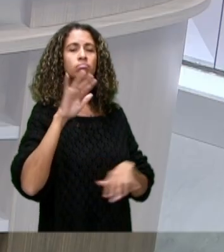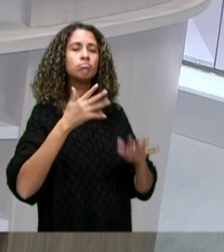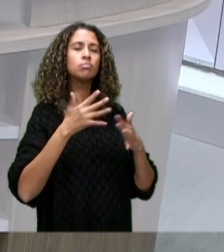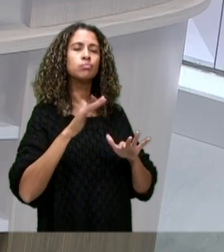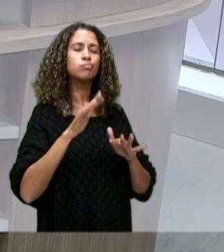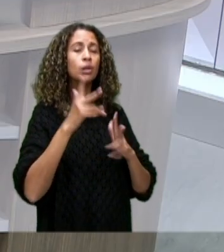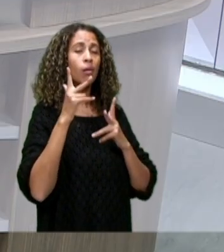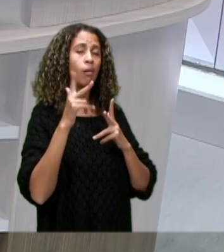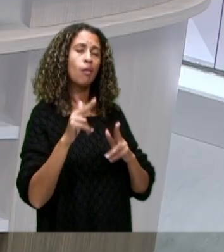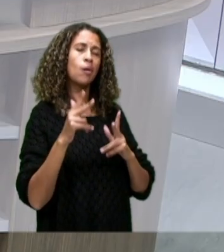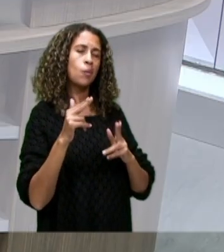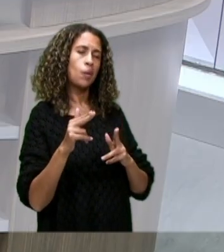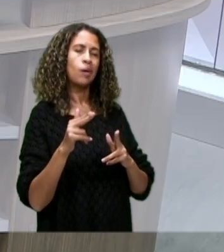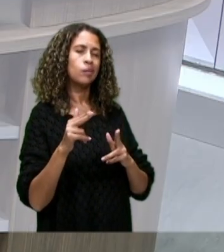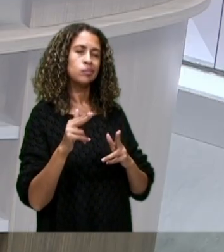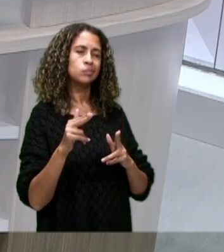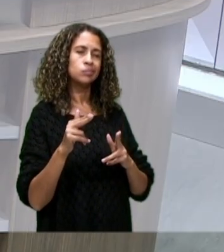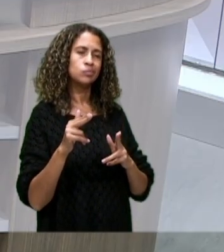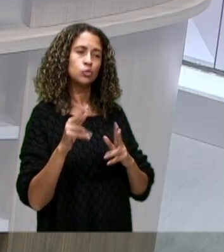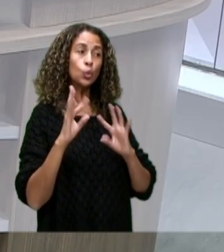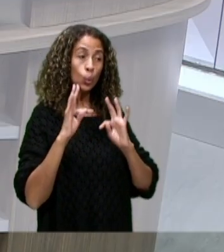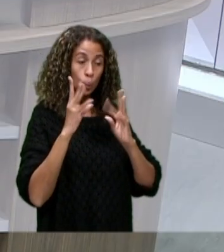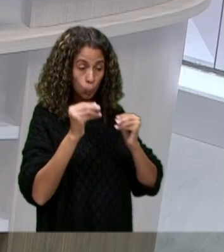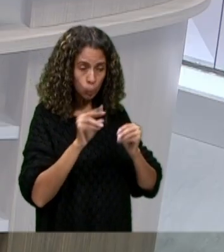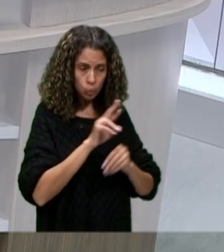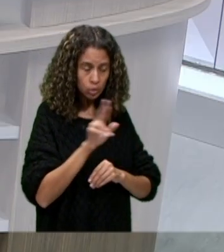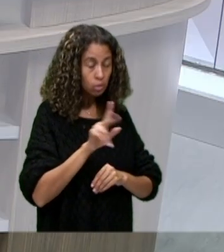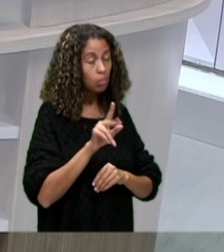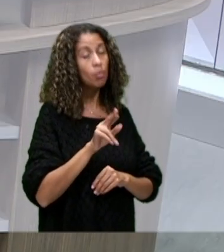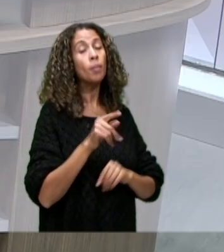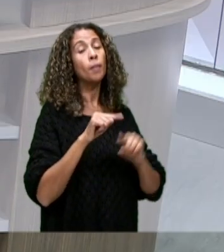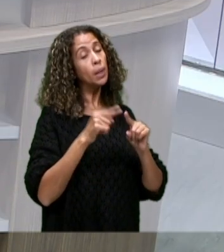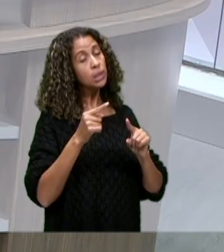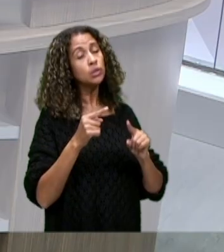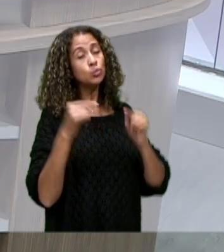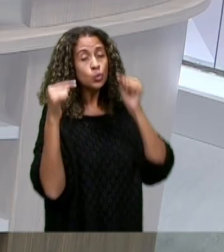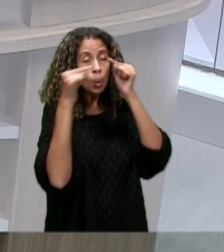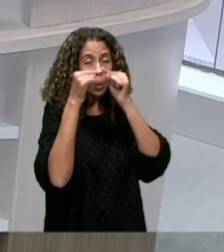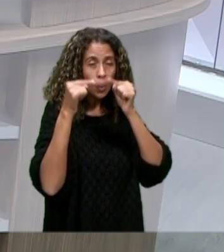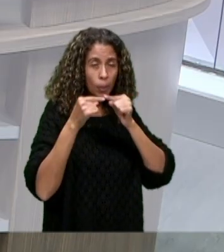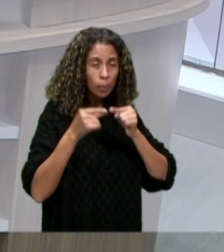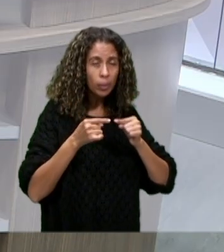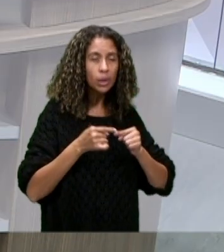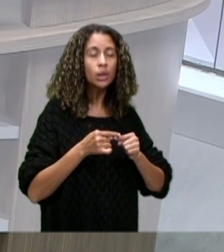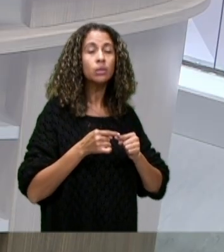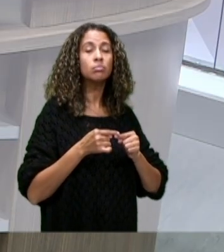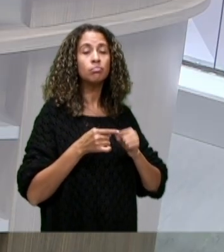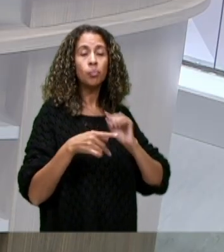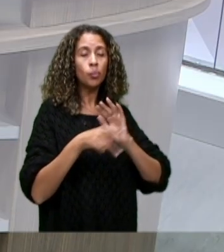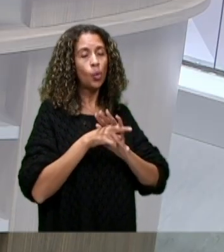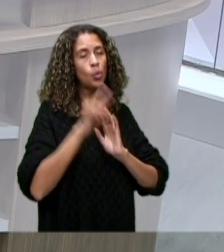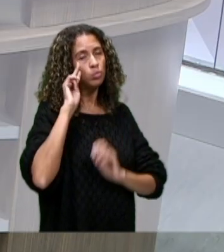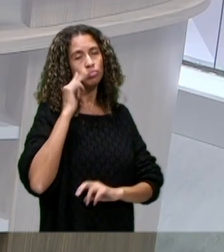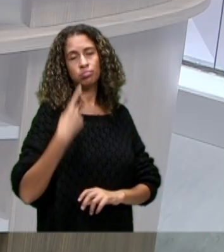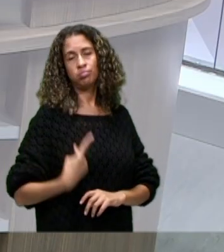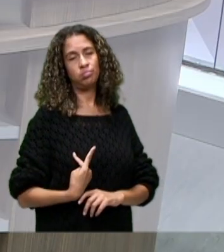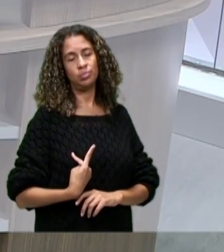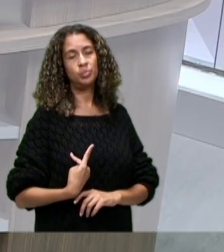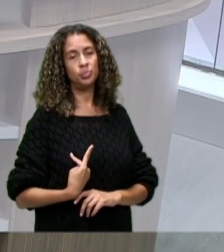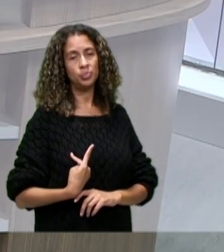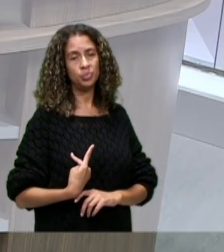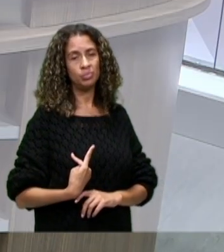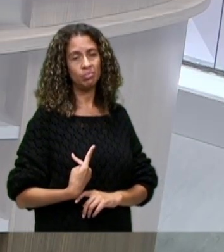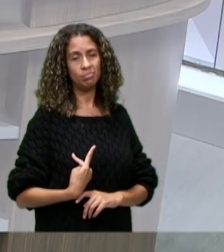menos não tudo, mas tem muita coisa que é do ser humano, que é igual... parecido ainda. Que